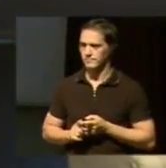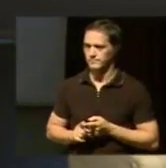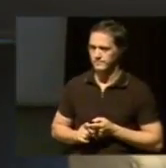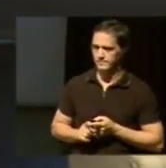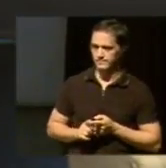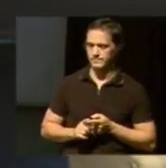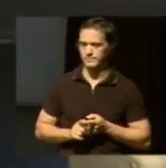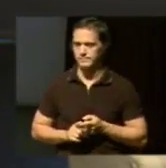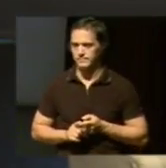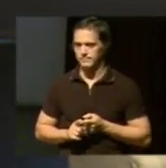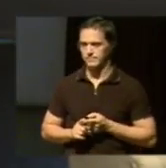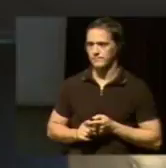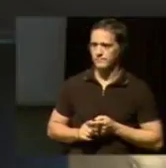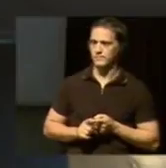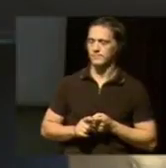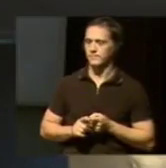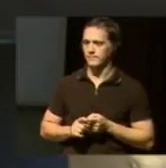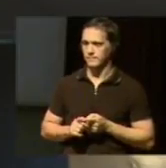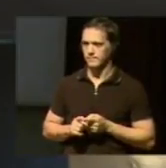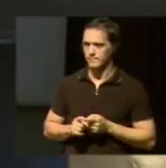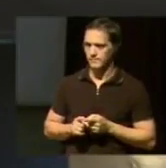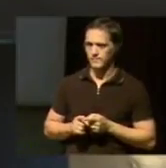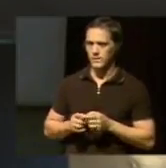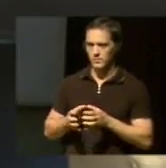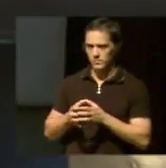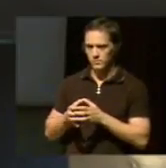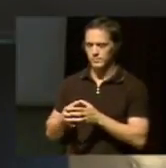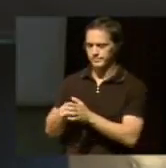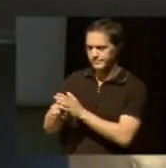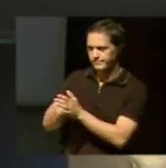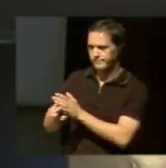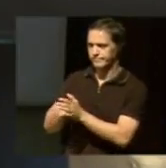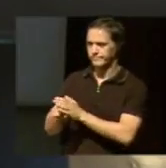de Formação e Pesquisa.